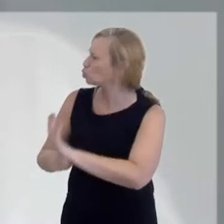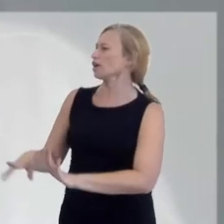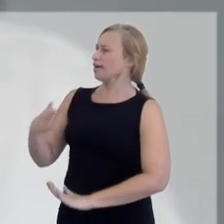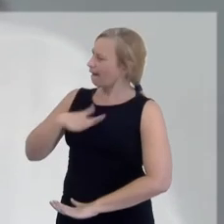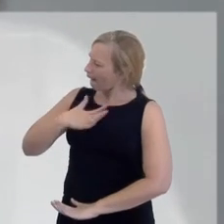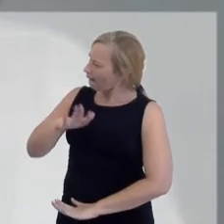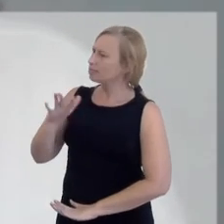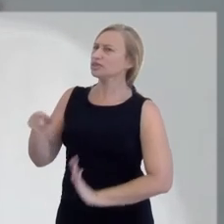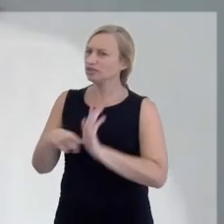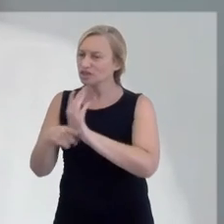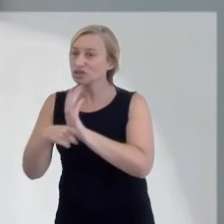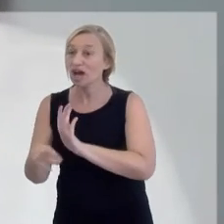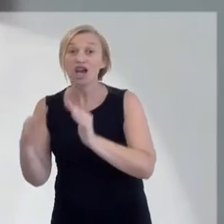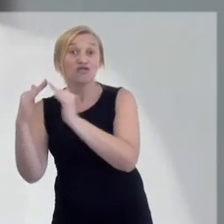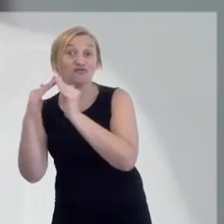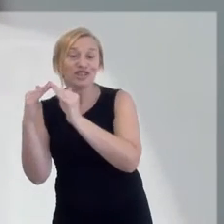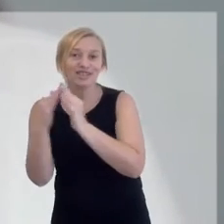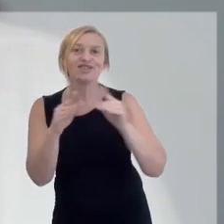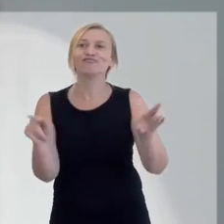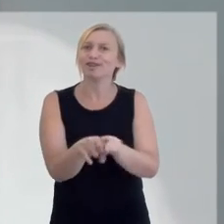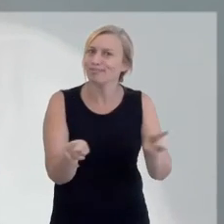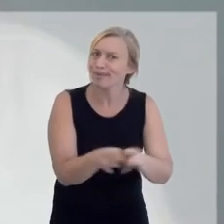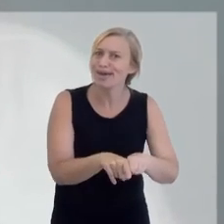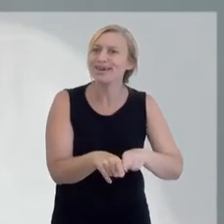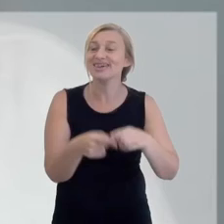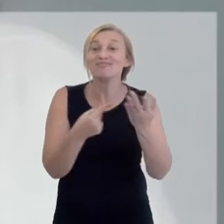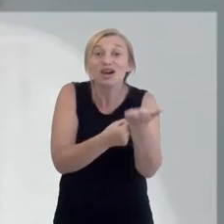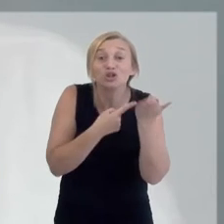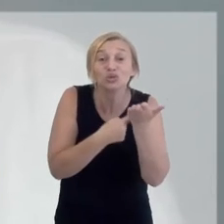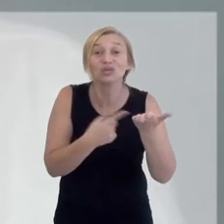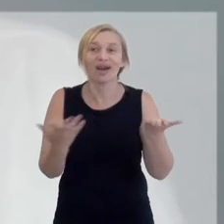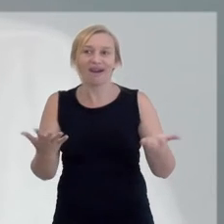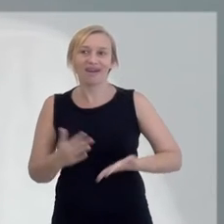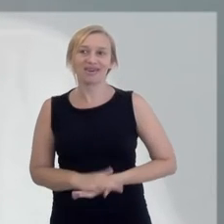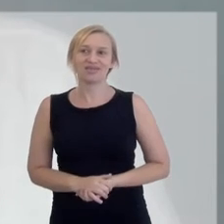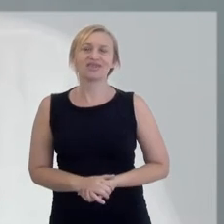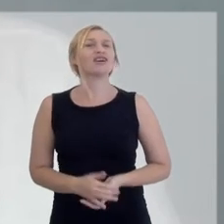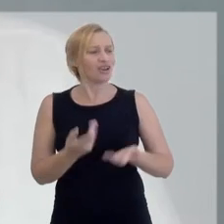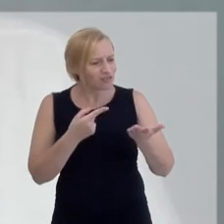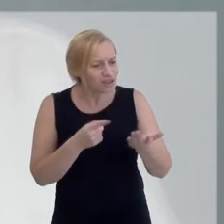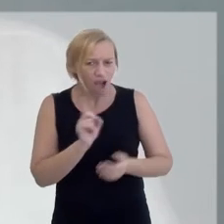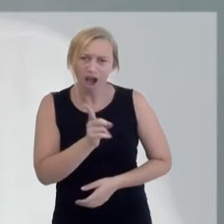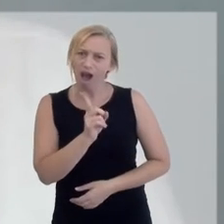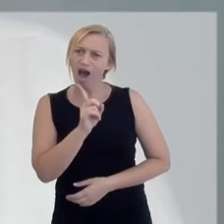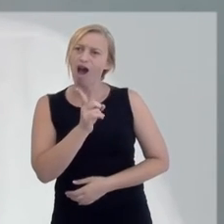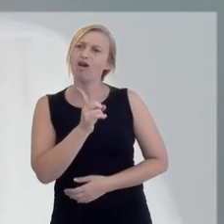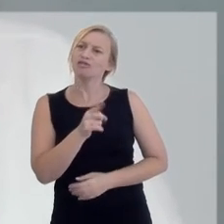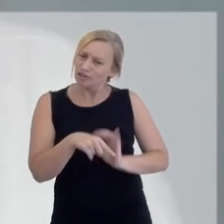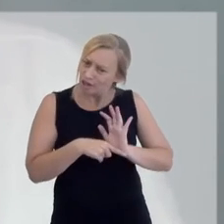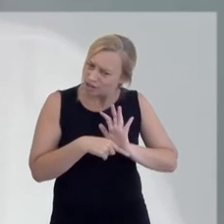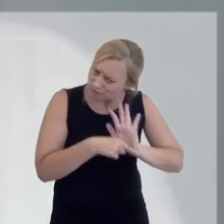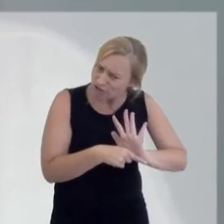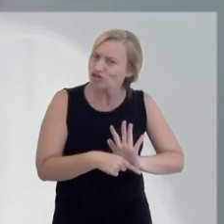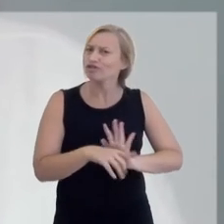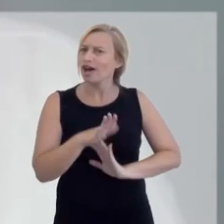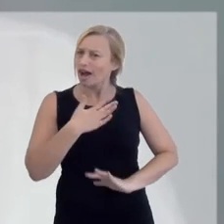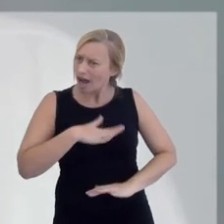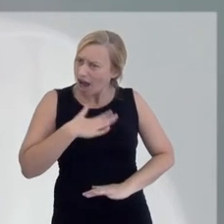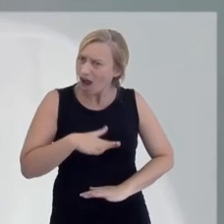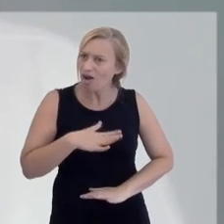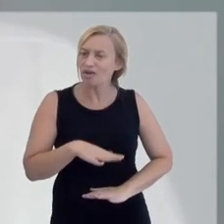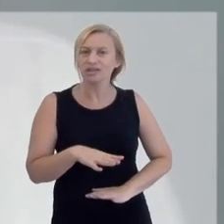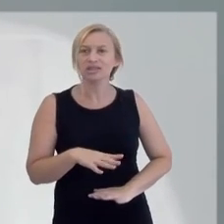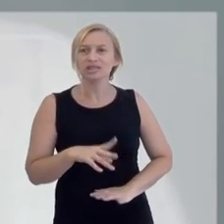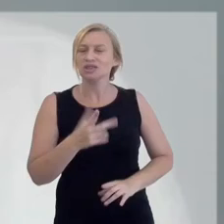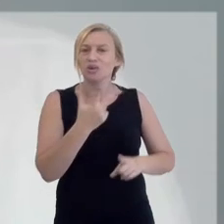jeito. Não, a gente dá. Engraçado que os vizinhos, eu tinha uma vizinha, que é minha vizinha, falou, não, a gente vai